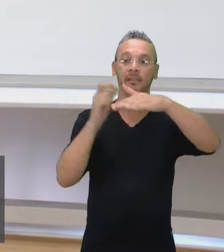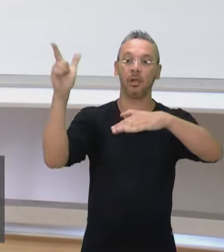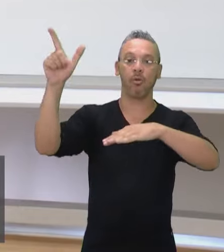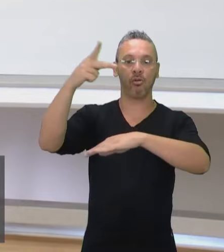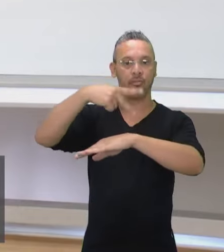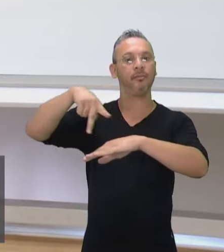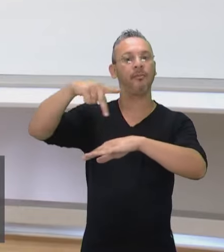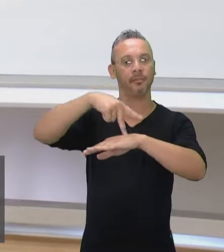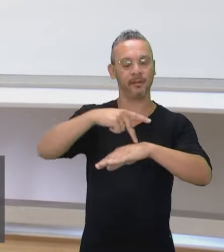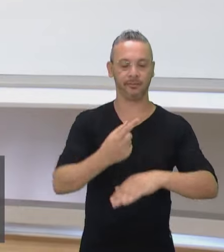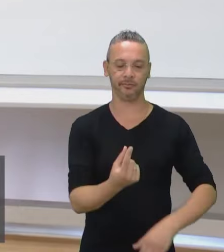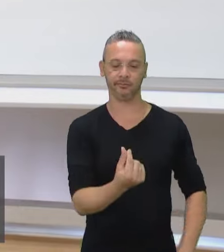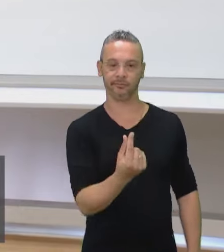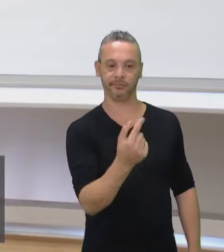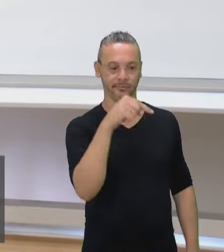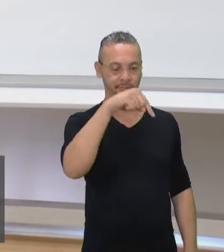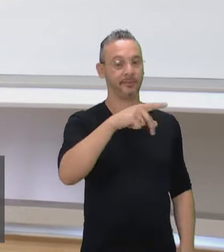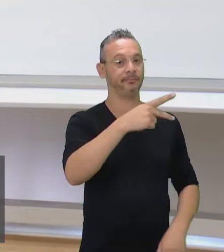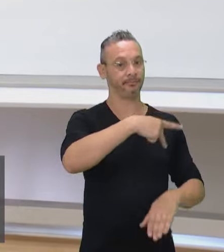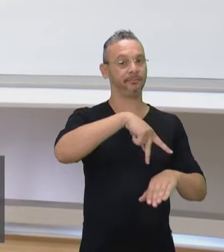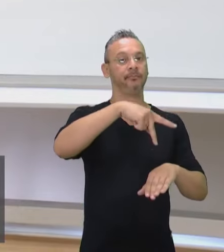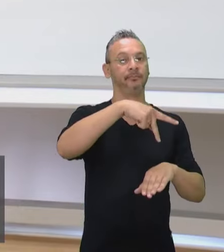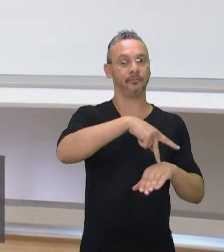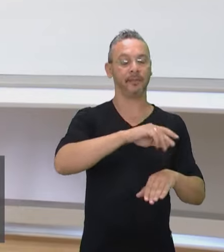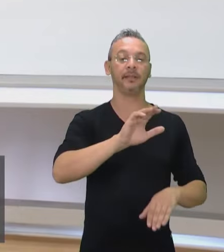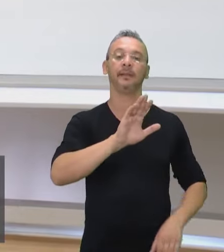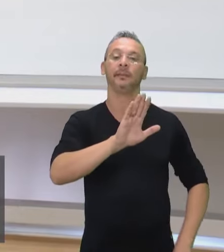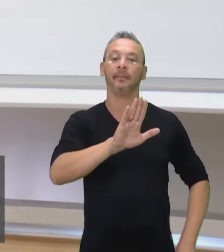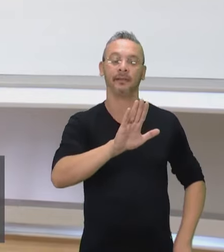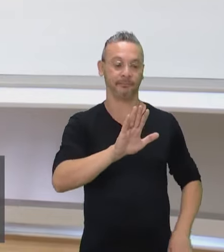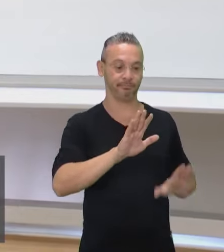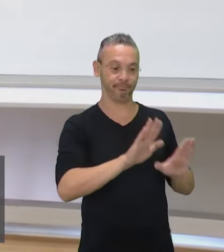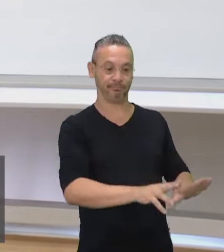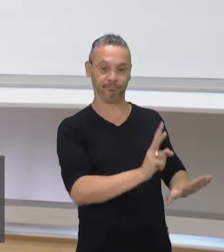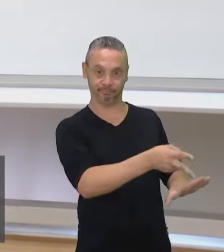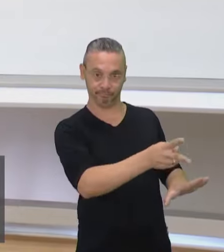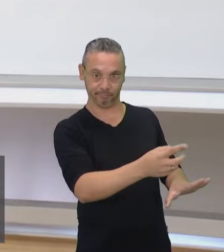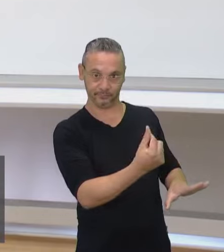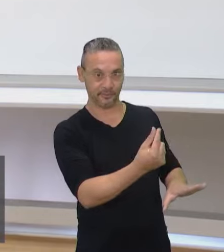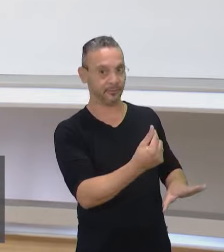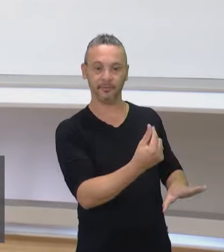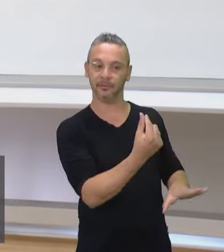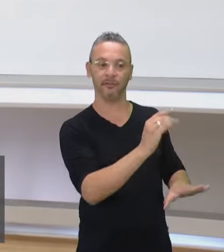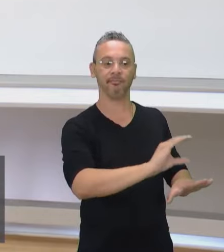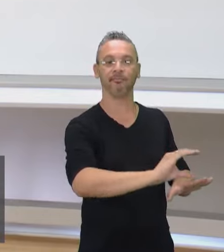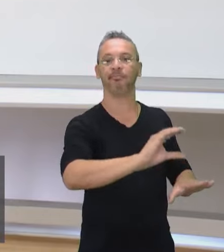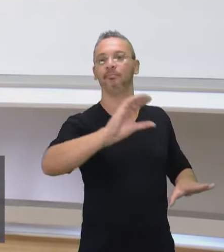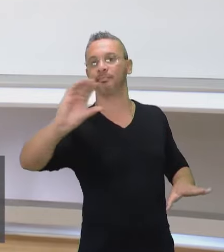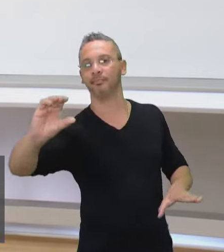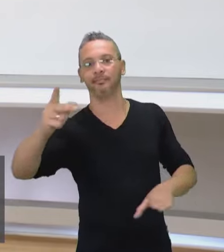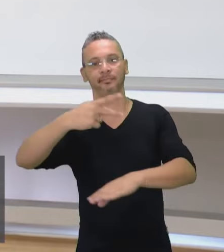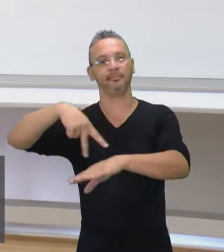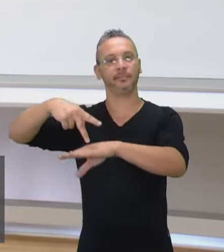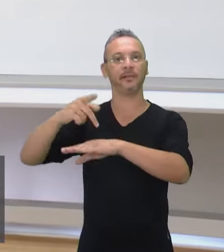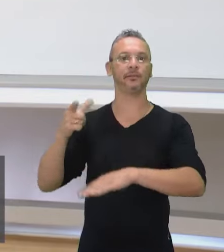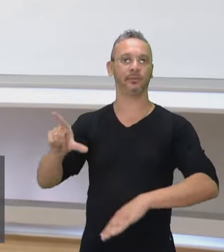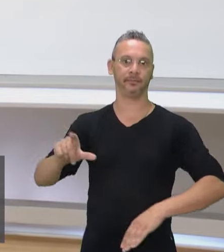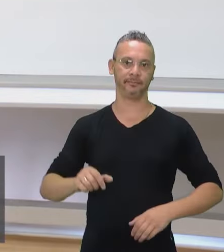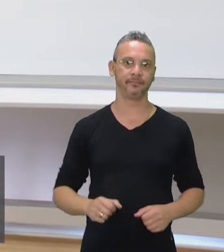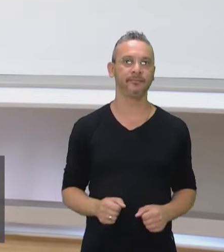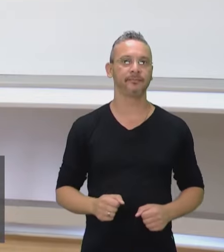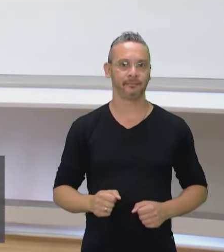é produzido aqui nesse país, mas ele não fica aqui nesse país, ele vai para outro país ou vai para fora desse país, tá